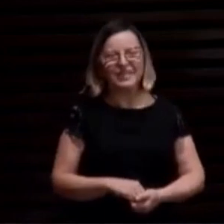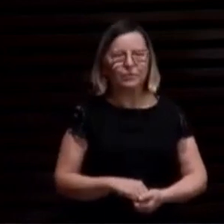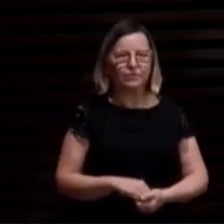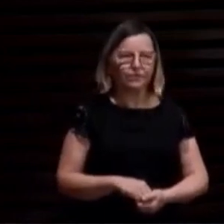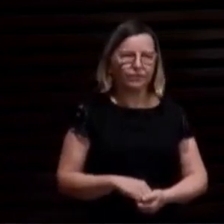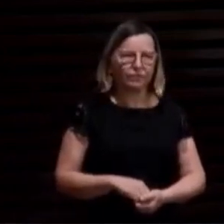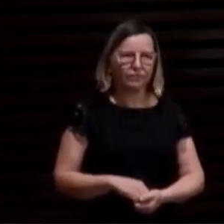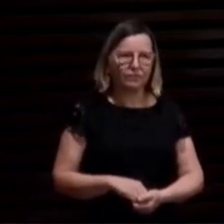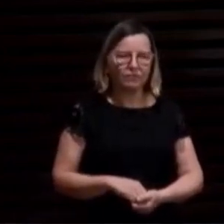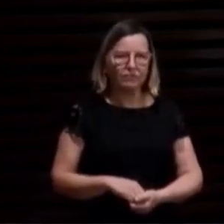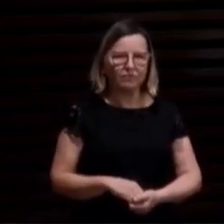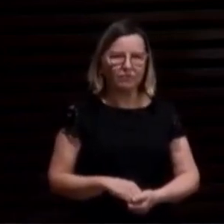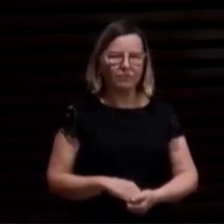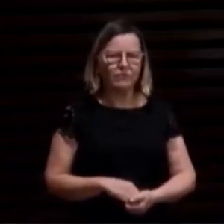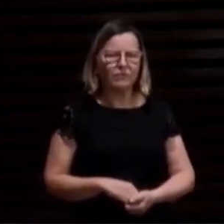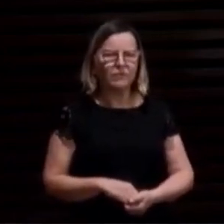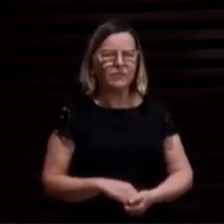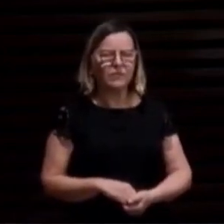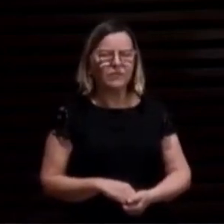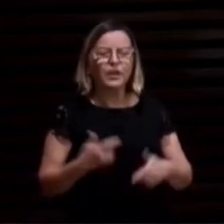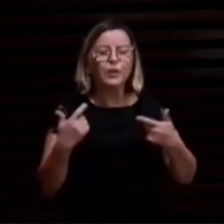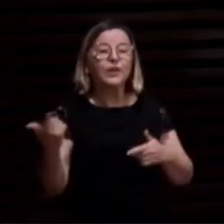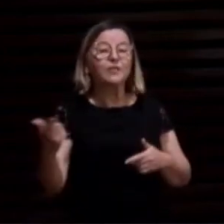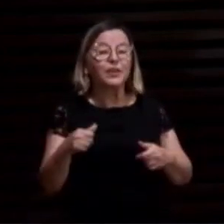E de onde veio esse poder?